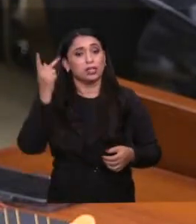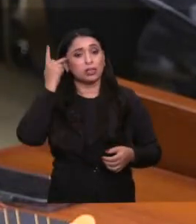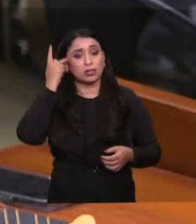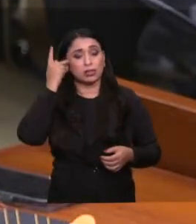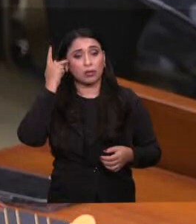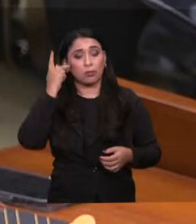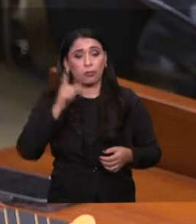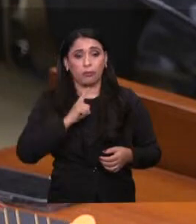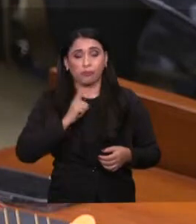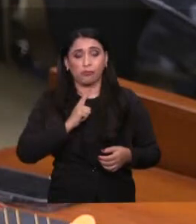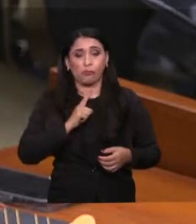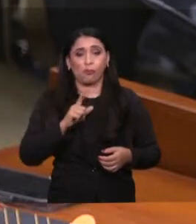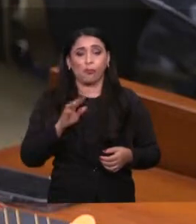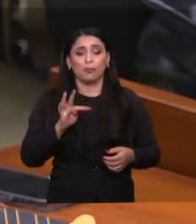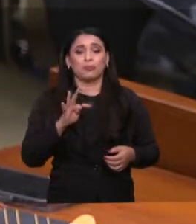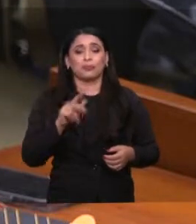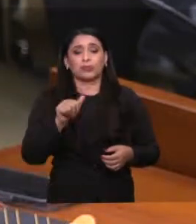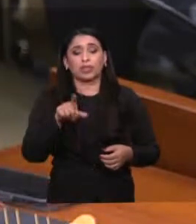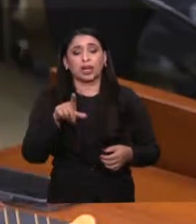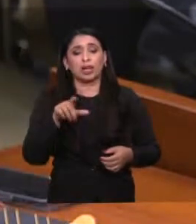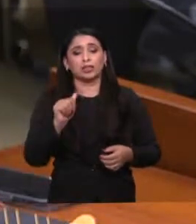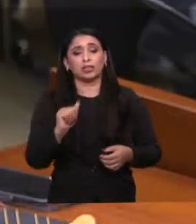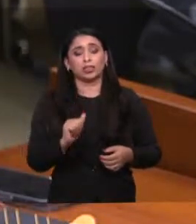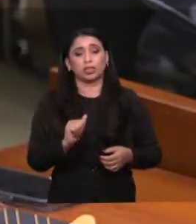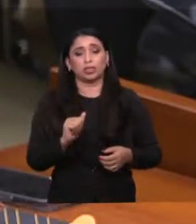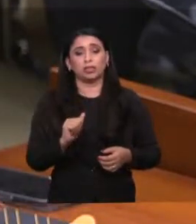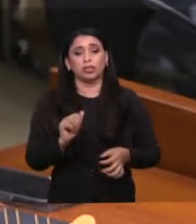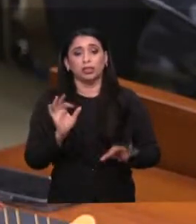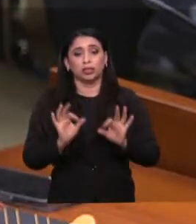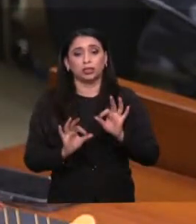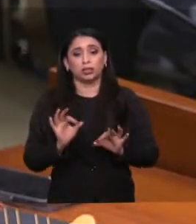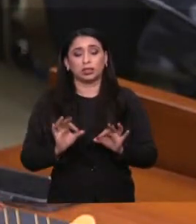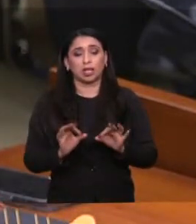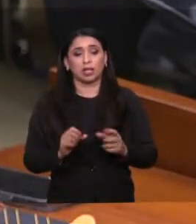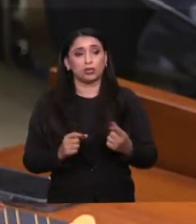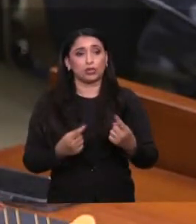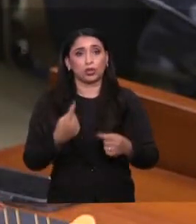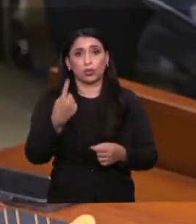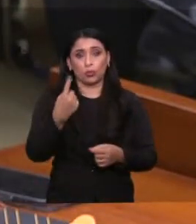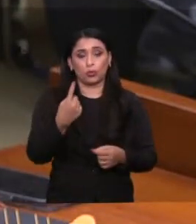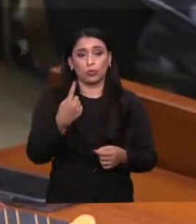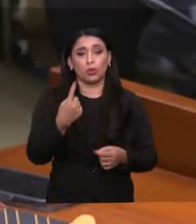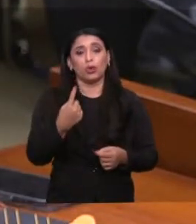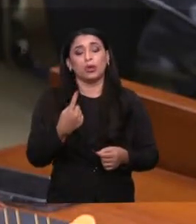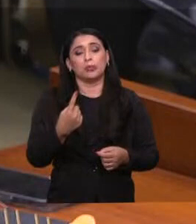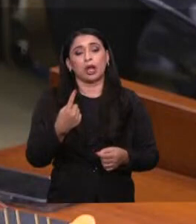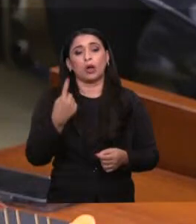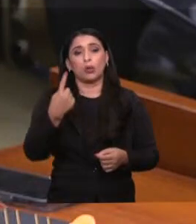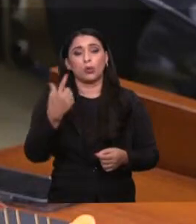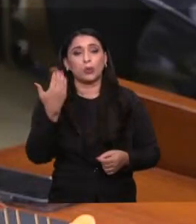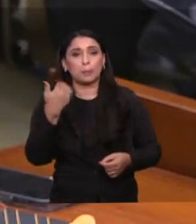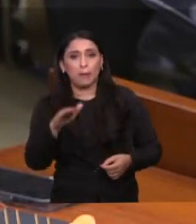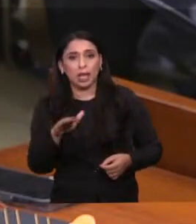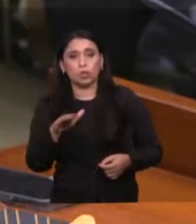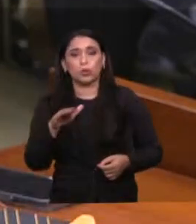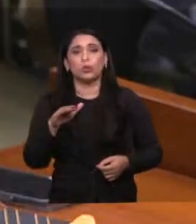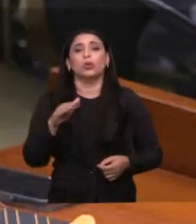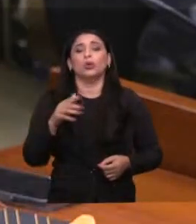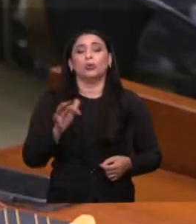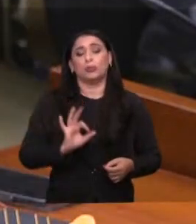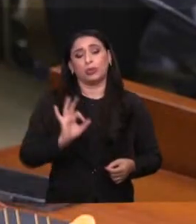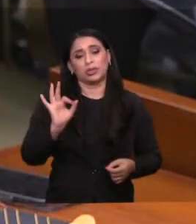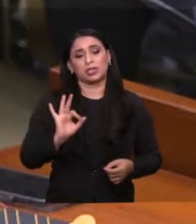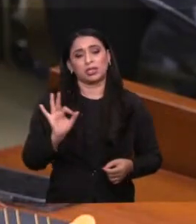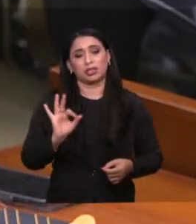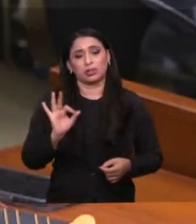a taxa judiciária inicial de 1 para 1,5%. Então, a primeira